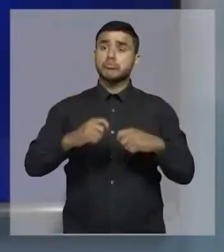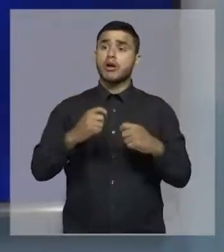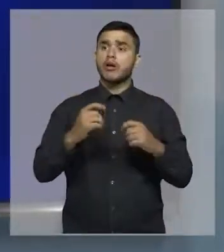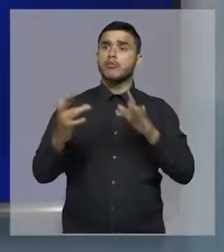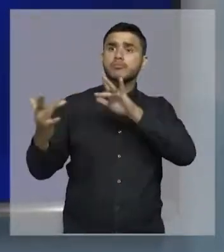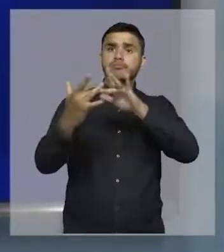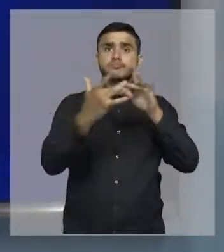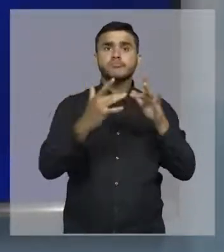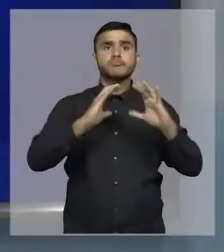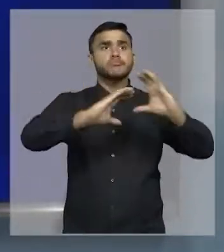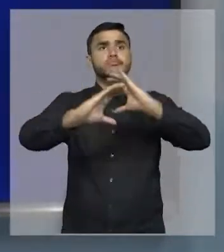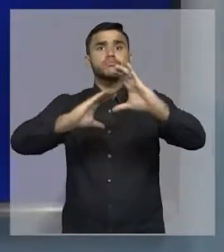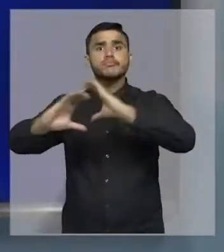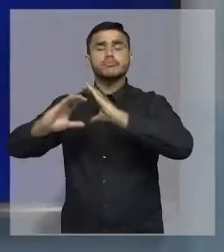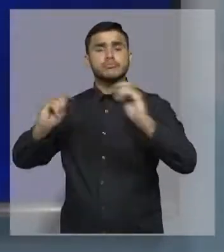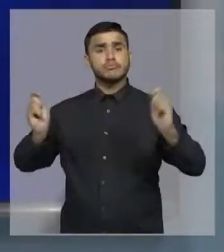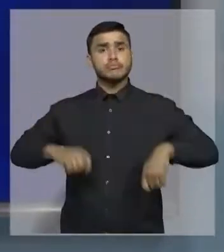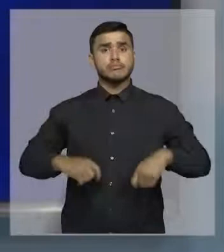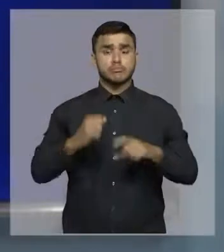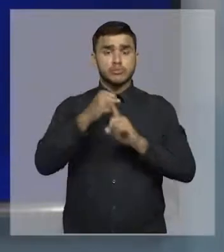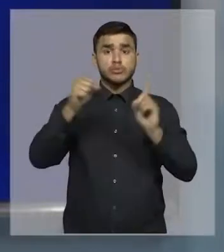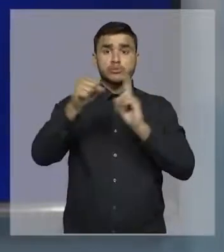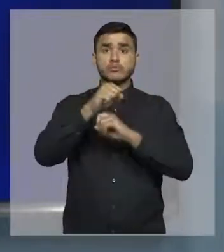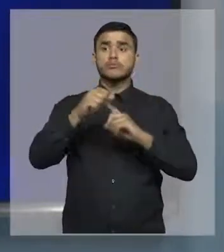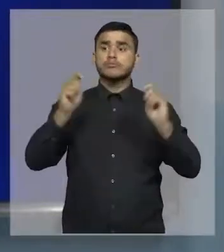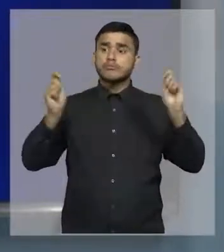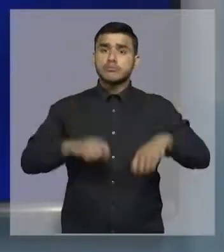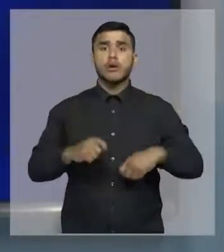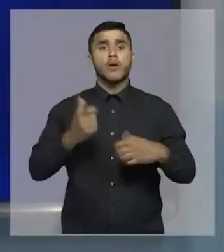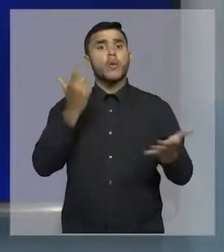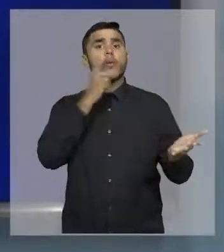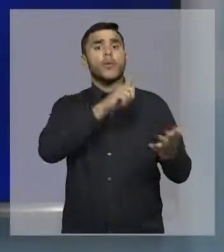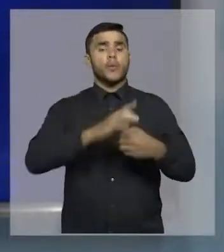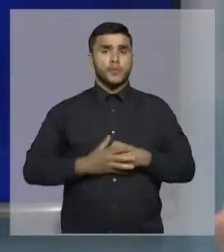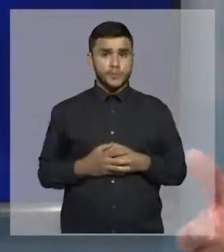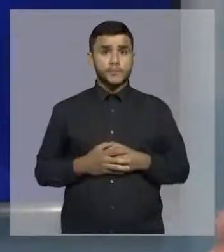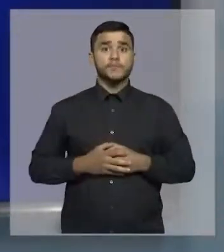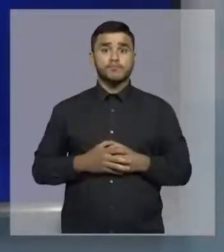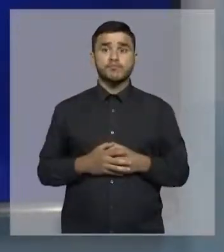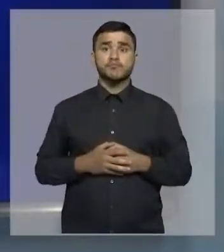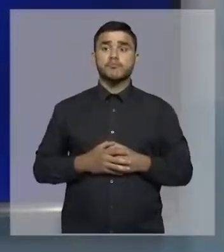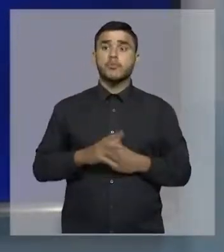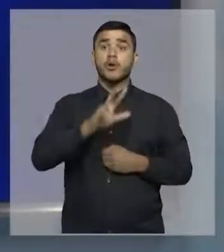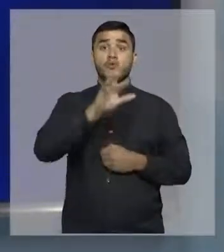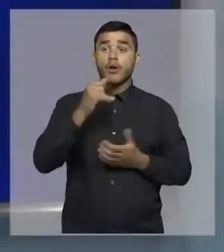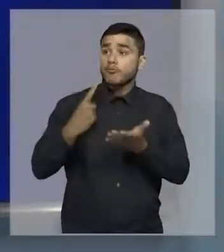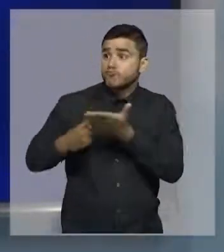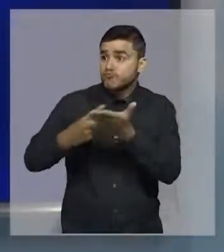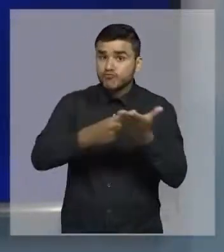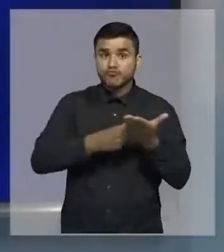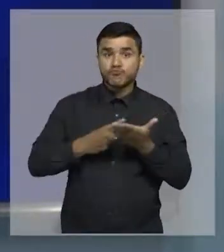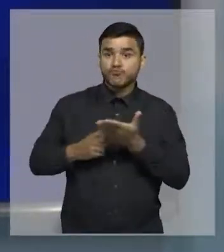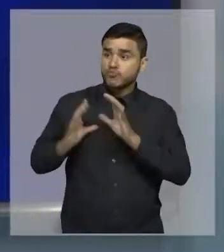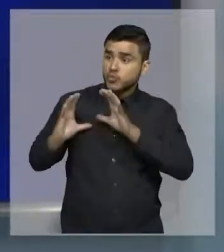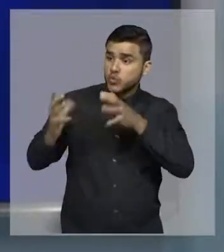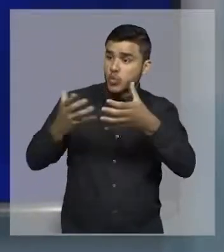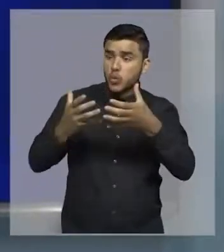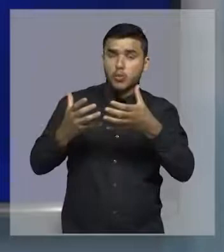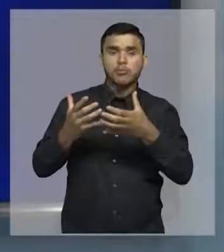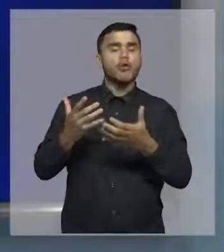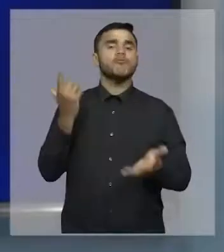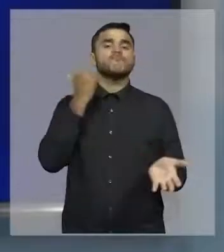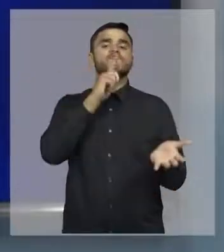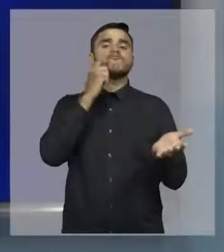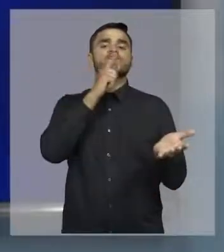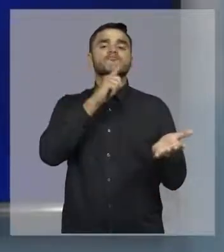muito rapidamente, porque a sociedade em rede assim permite. Portanto, mobilizar uma categoria nesse instante deixa de ser problema